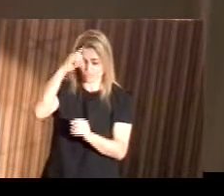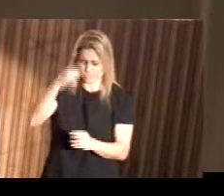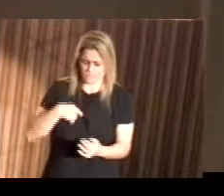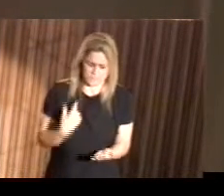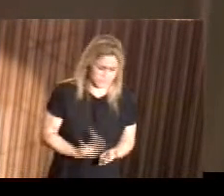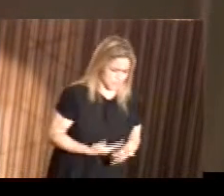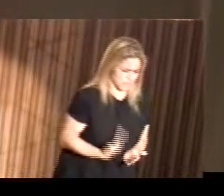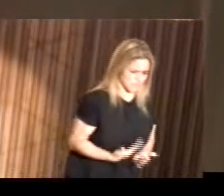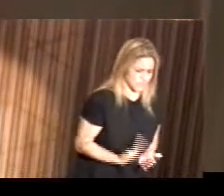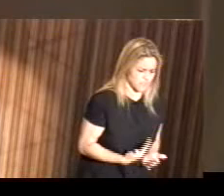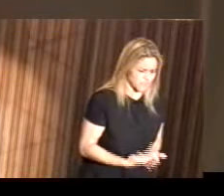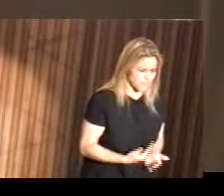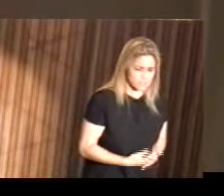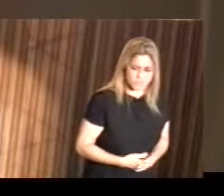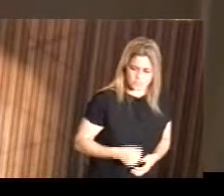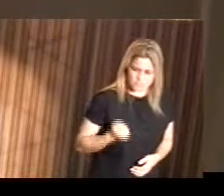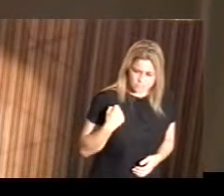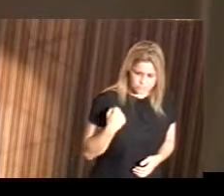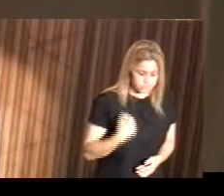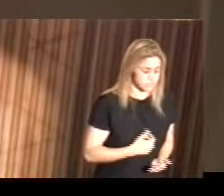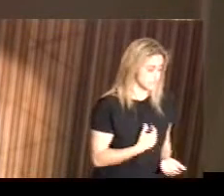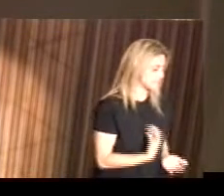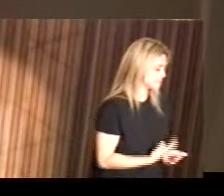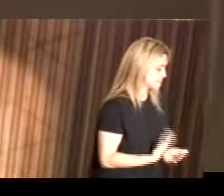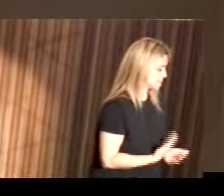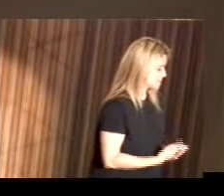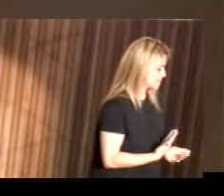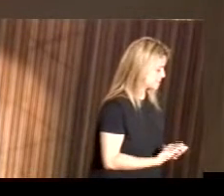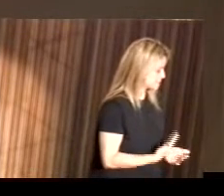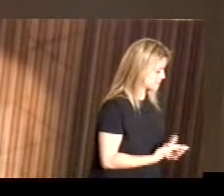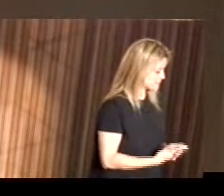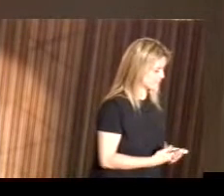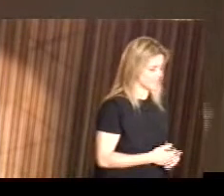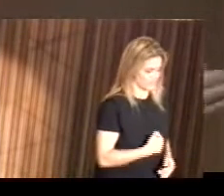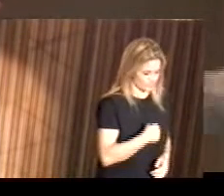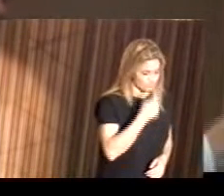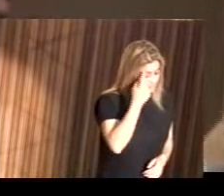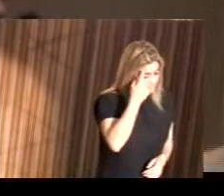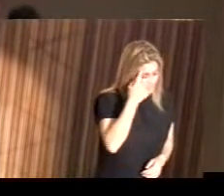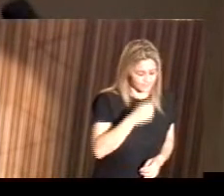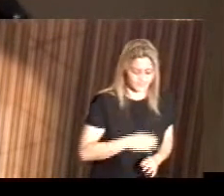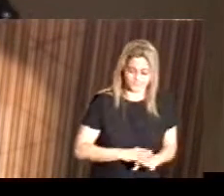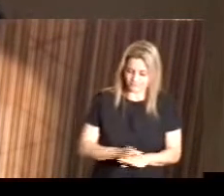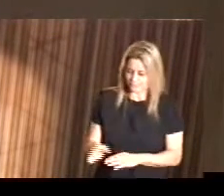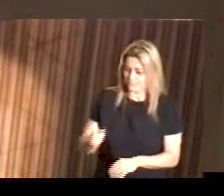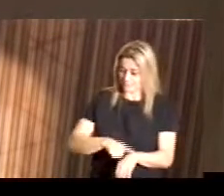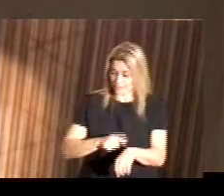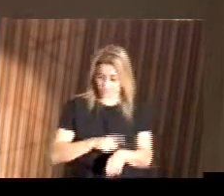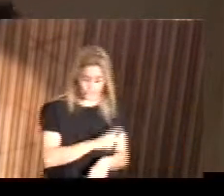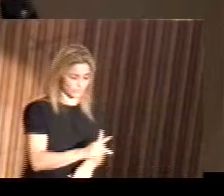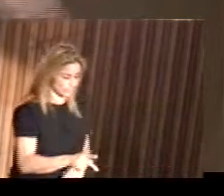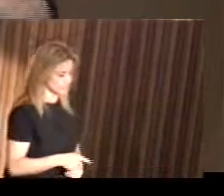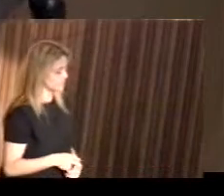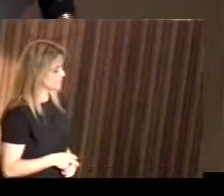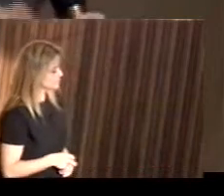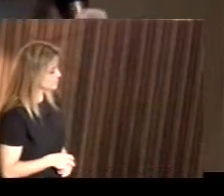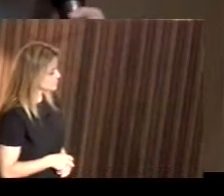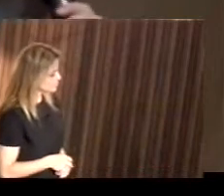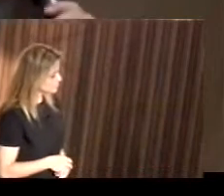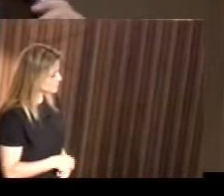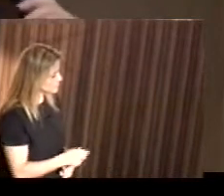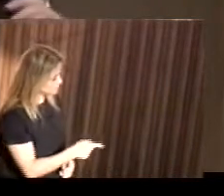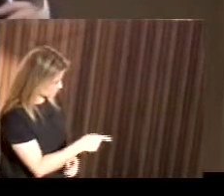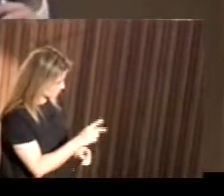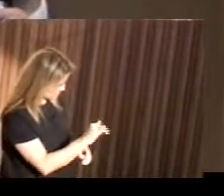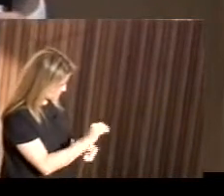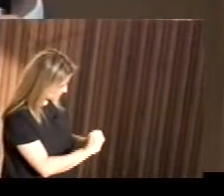estudava, porque eu dizia assim: esse cara vai me pegar num dia que eu não estudei e vai me dar a prova, então faz a prova agora. E eu estudava todo dia